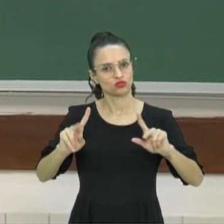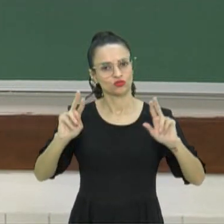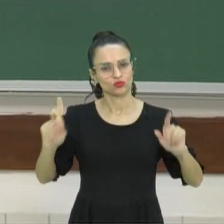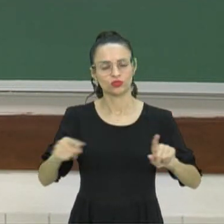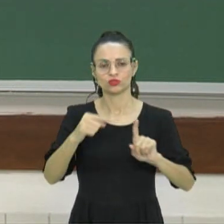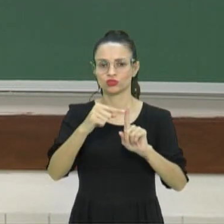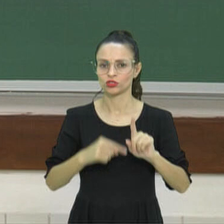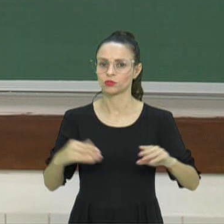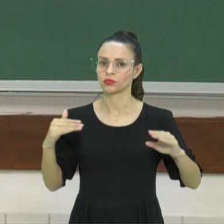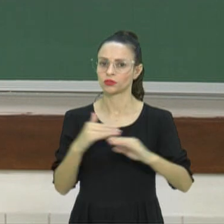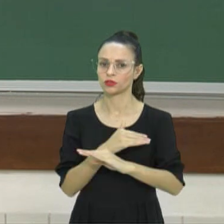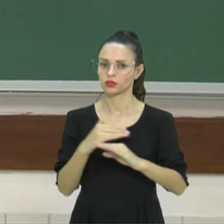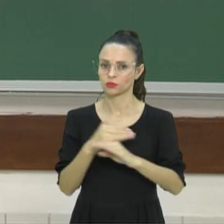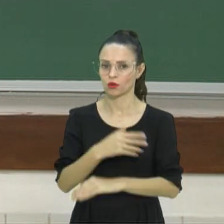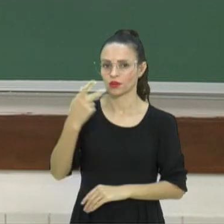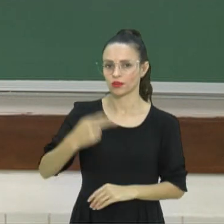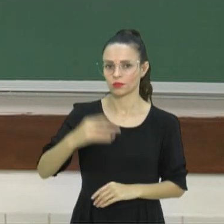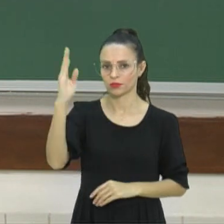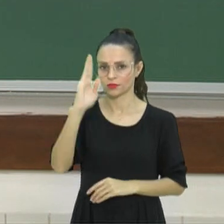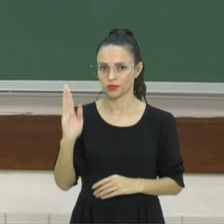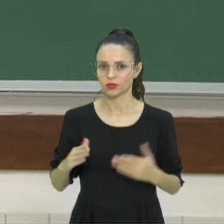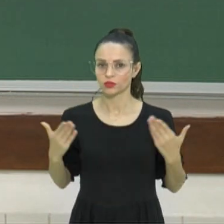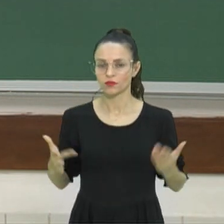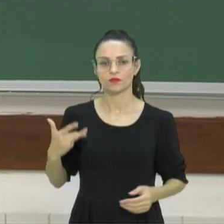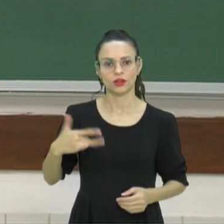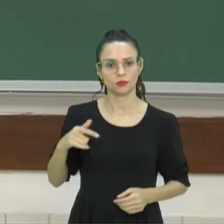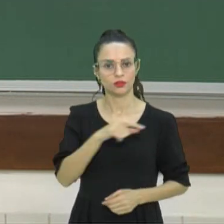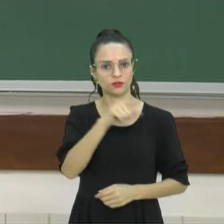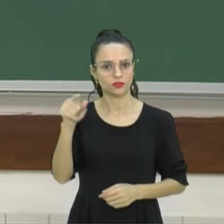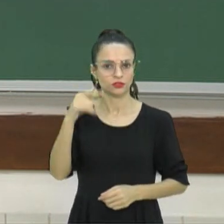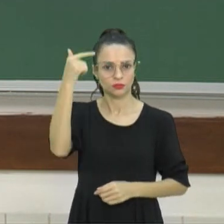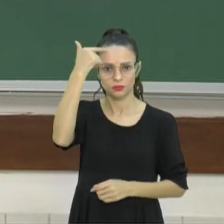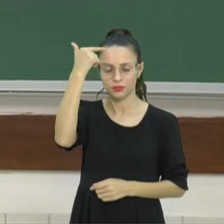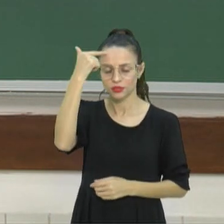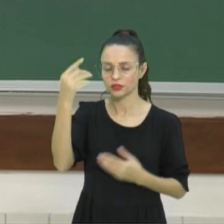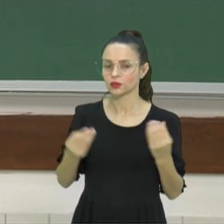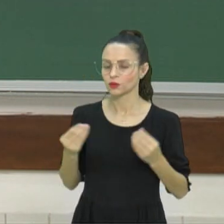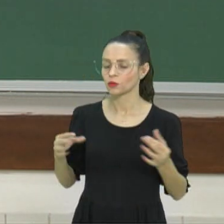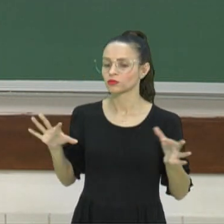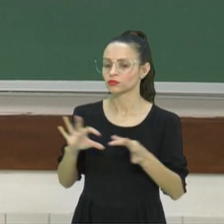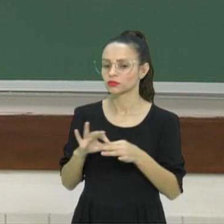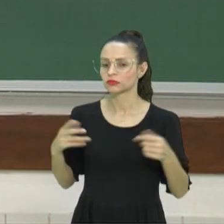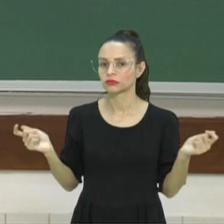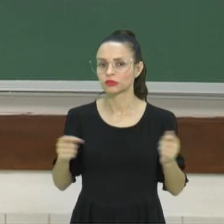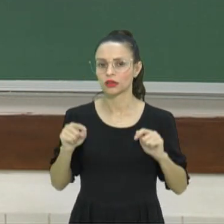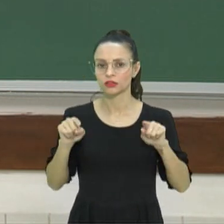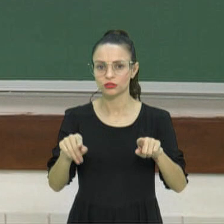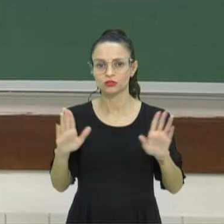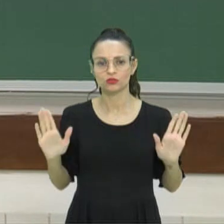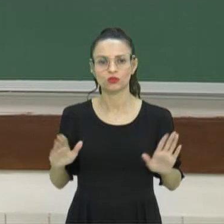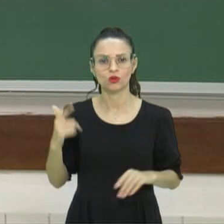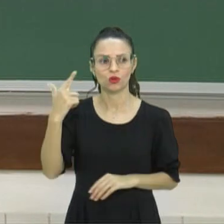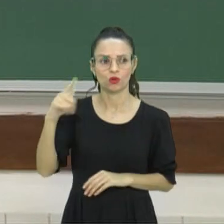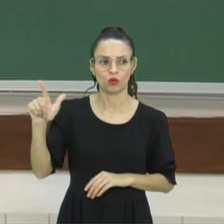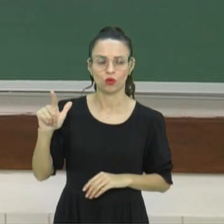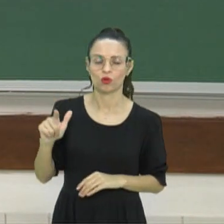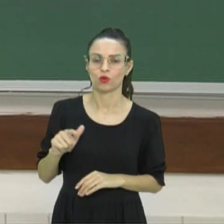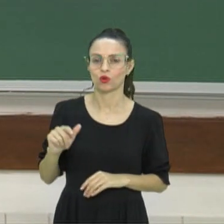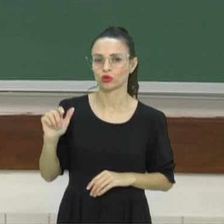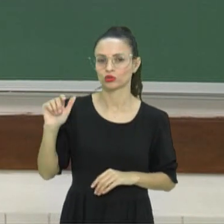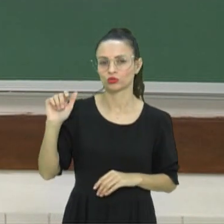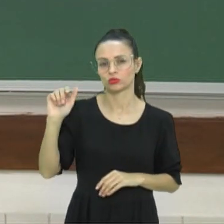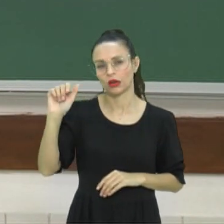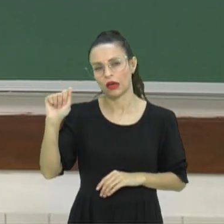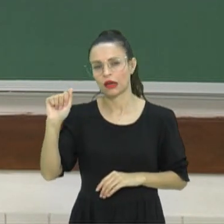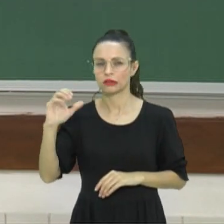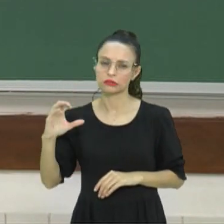de transporte no país. Então, vale a pena você pensar na viabilidade disso. As demais alternativas, algum